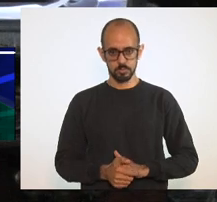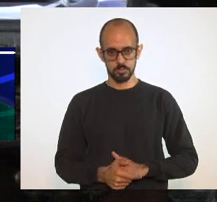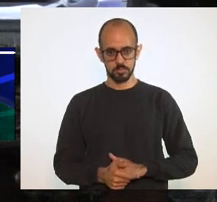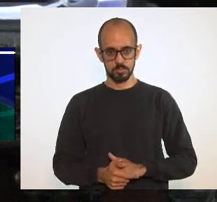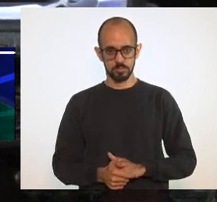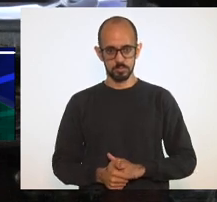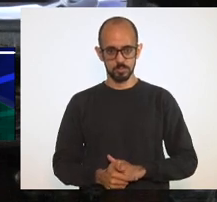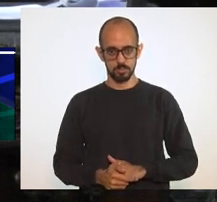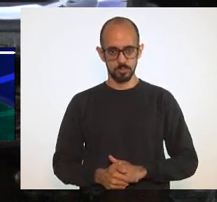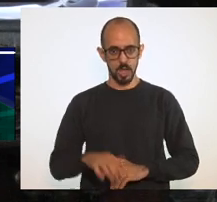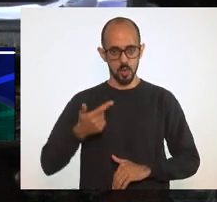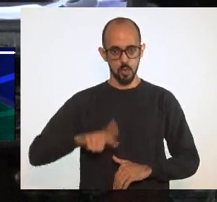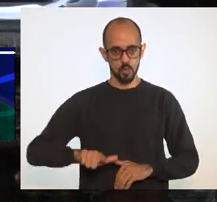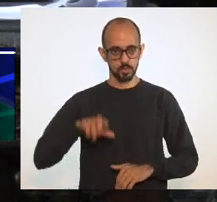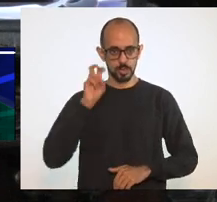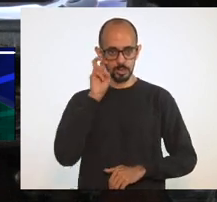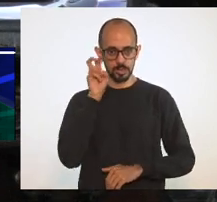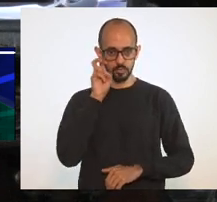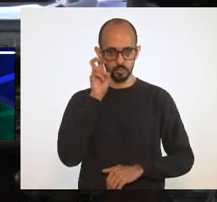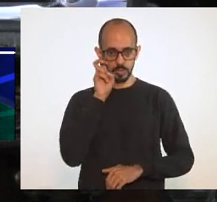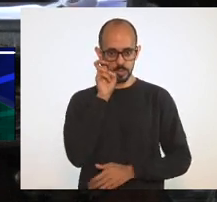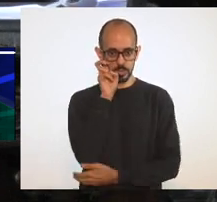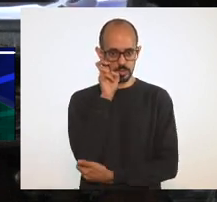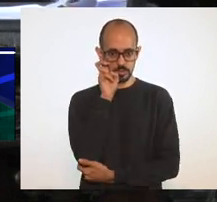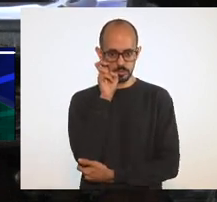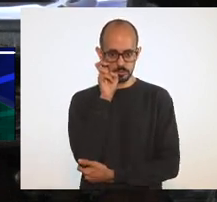Na próxima quinta-feira.